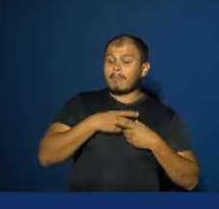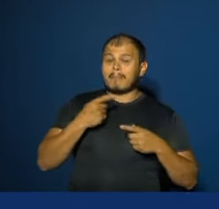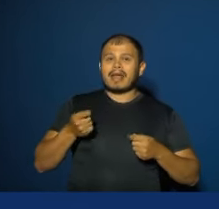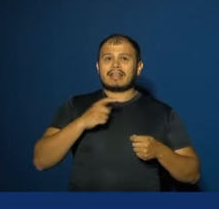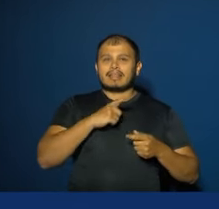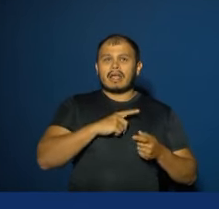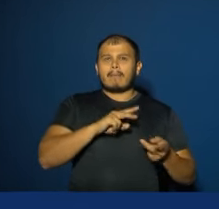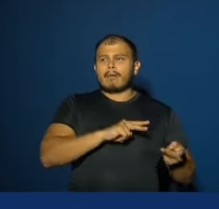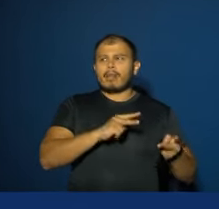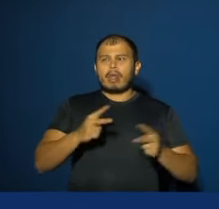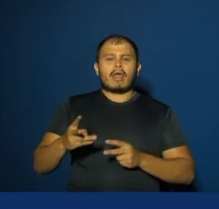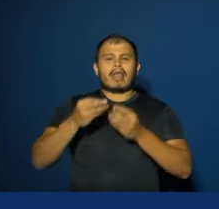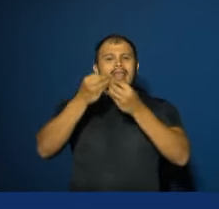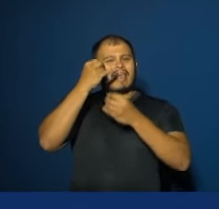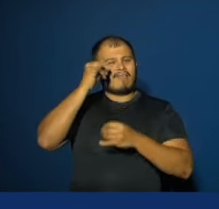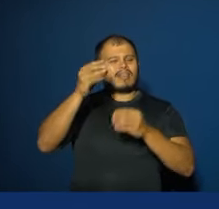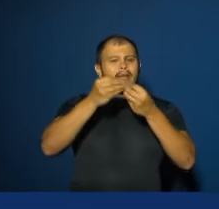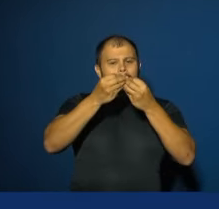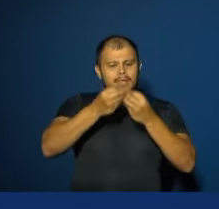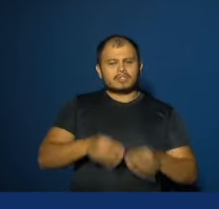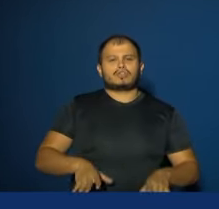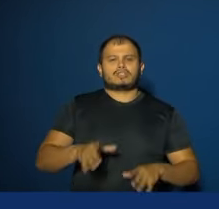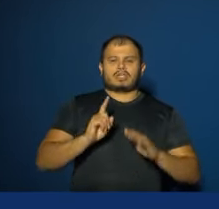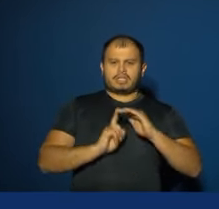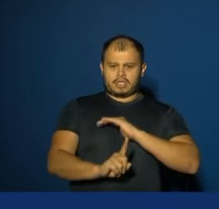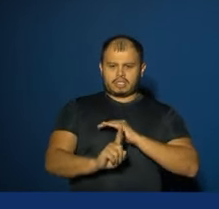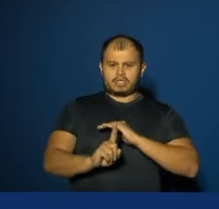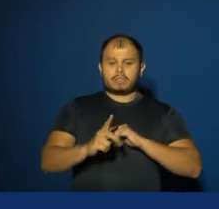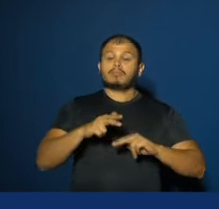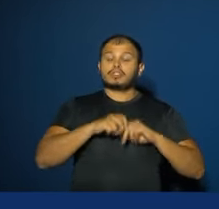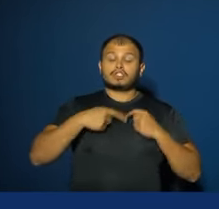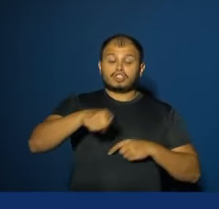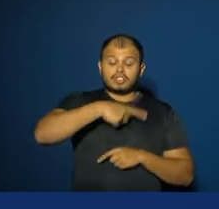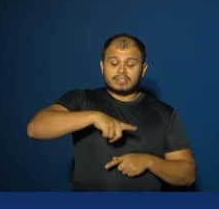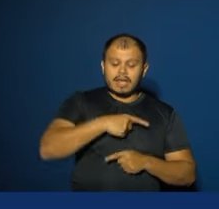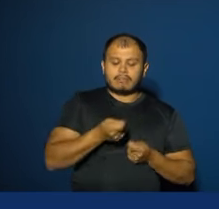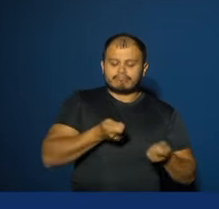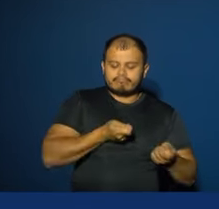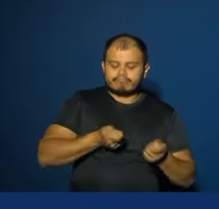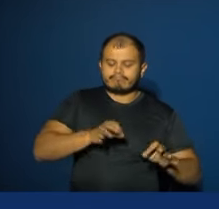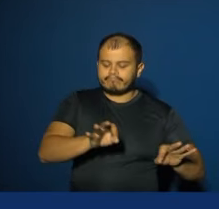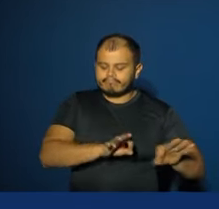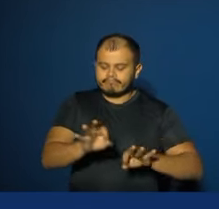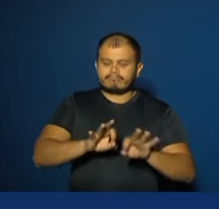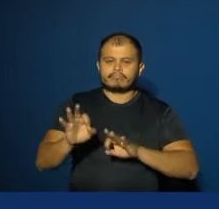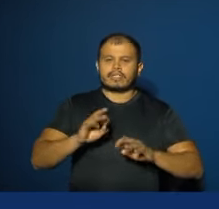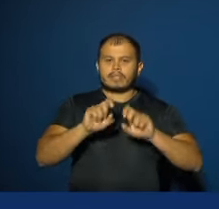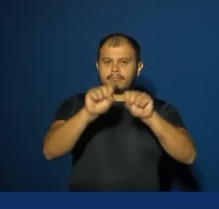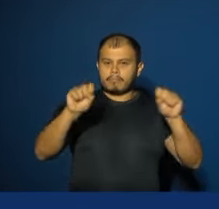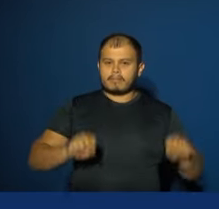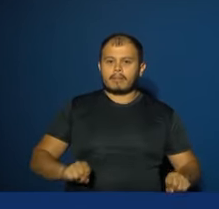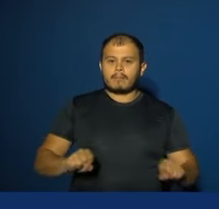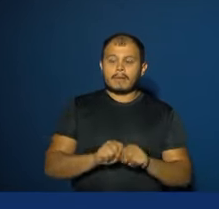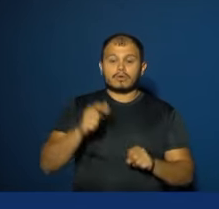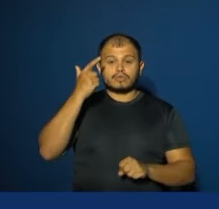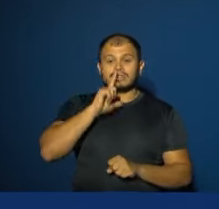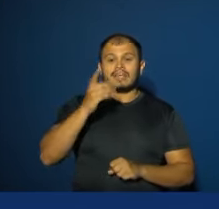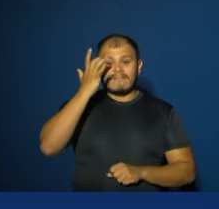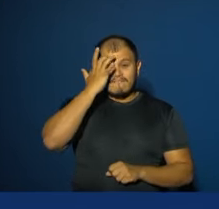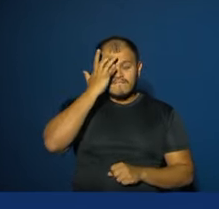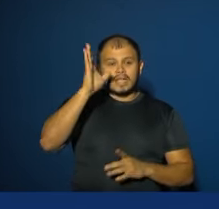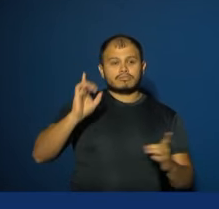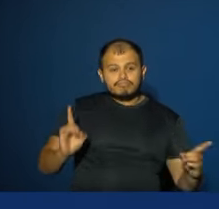esse cliente que está aqui? Mas, em suma, Vitória, nós estamos nos preparando, criando essa plataforma, de forma que você facilite, se aproxime